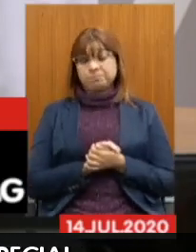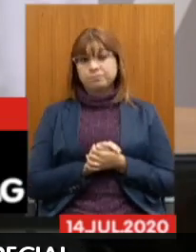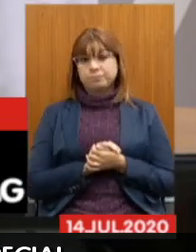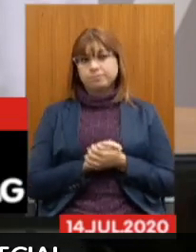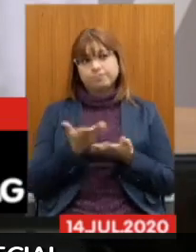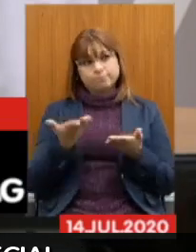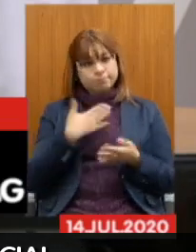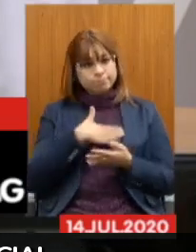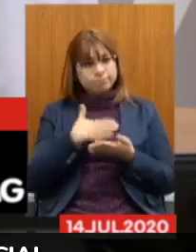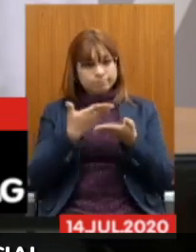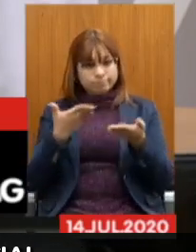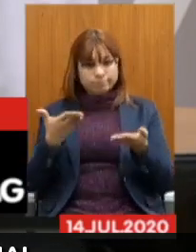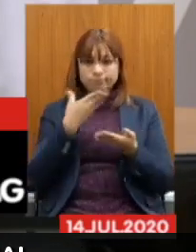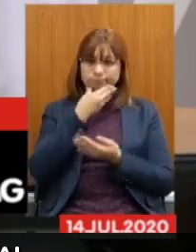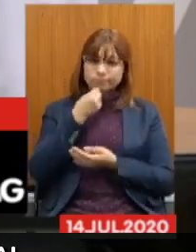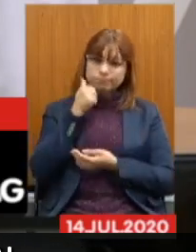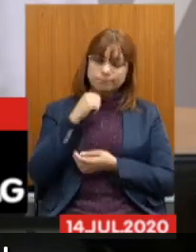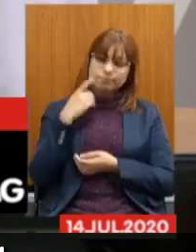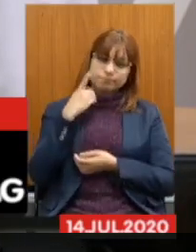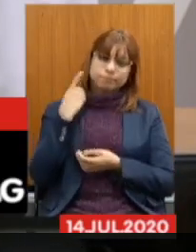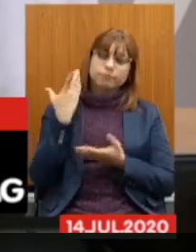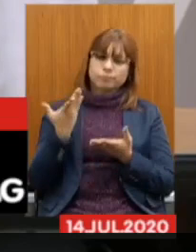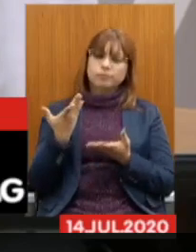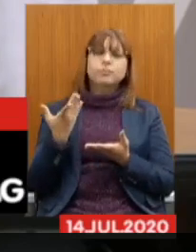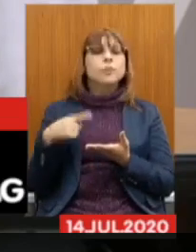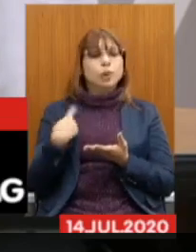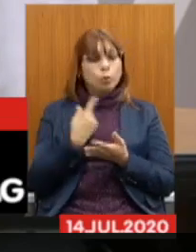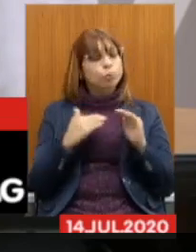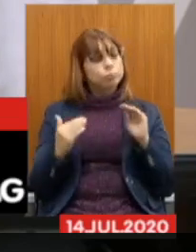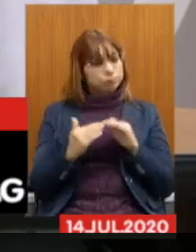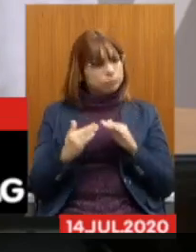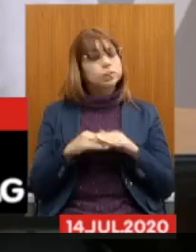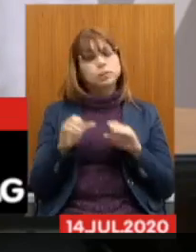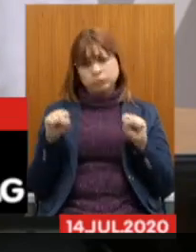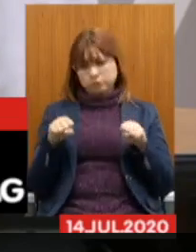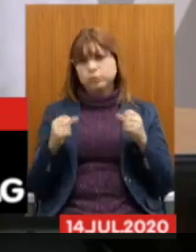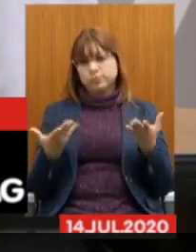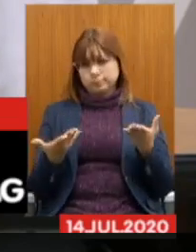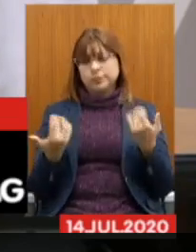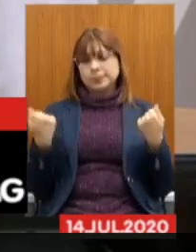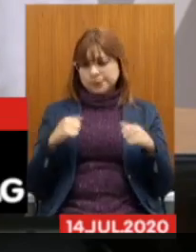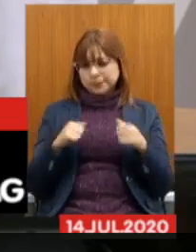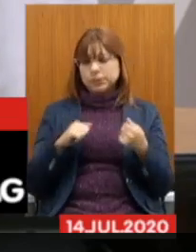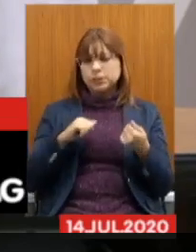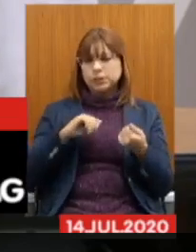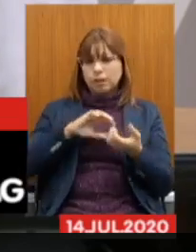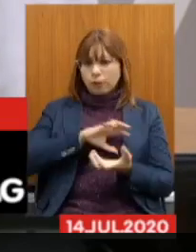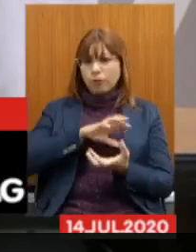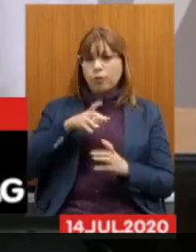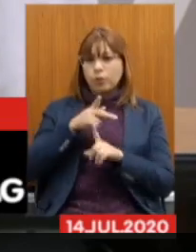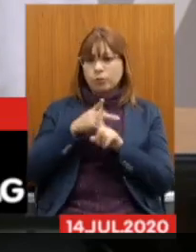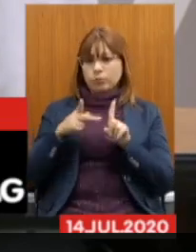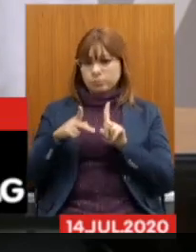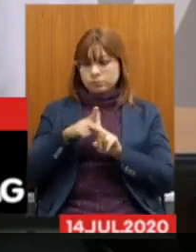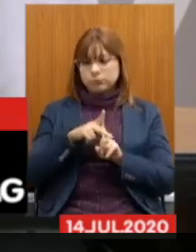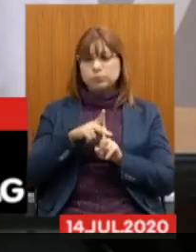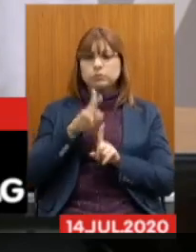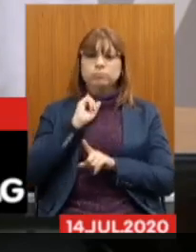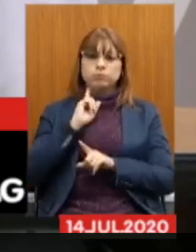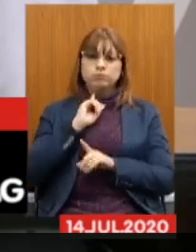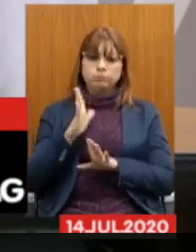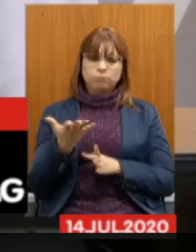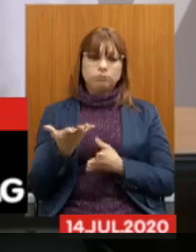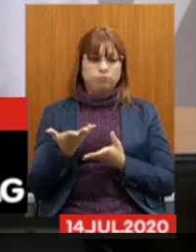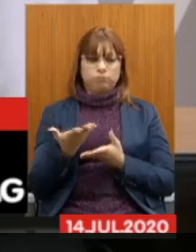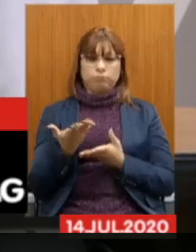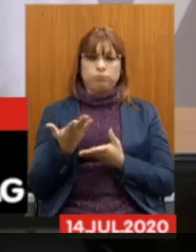caros deputados e deputadas, ninguém nega a necessidade de se fazer uma reforma previdenciária em Minas Gerais. A expectativa de vida aumentou.